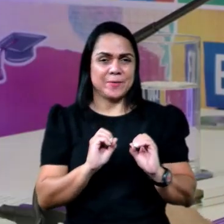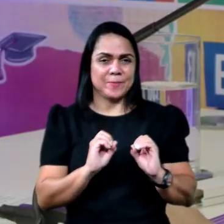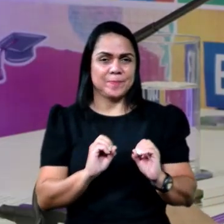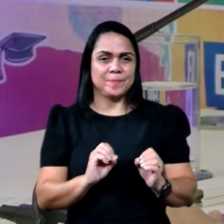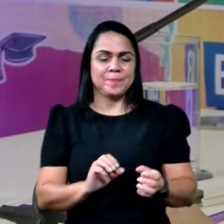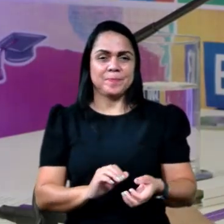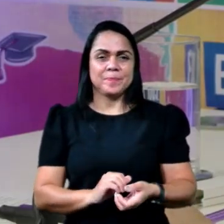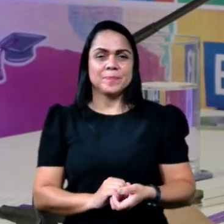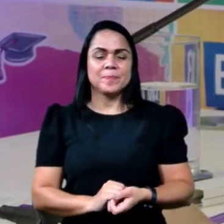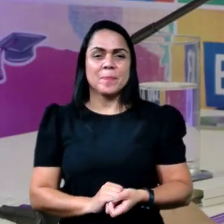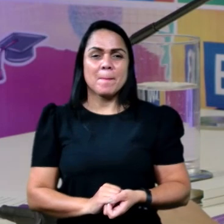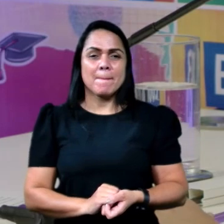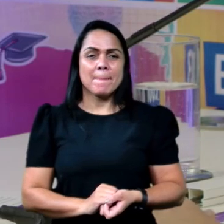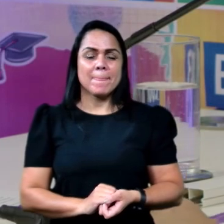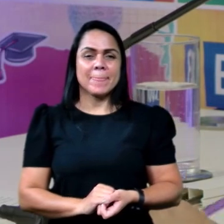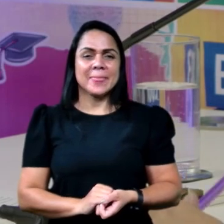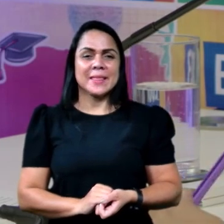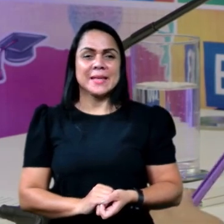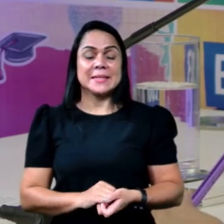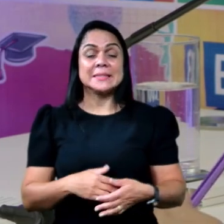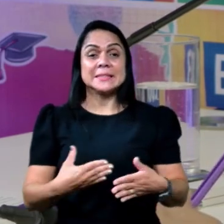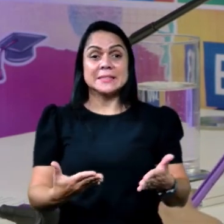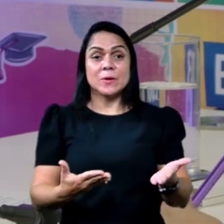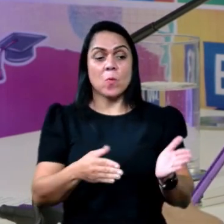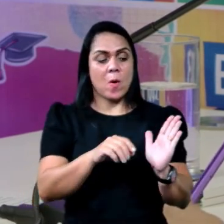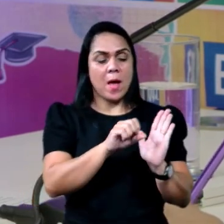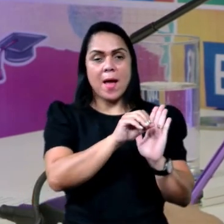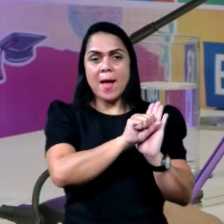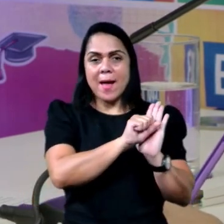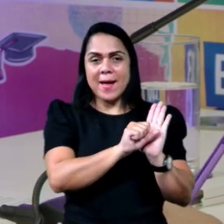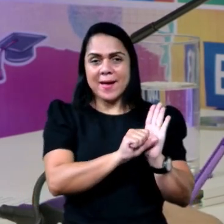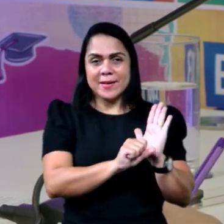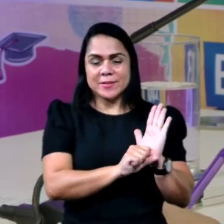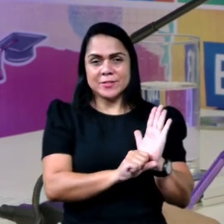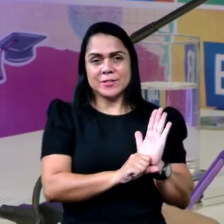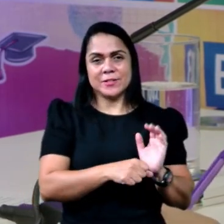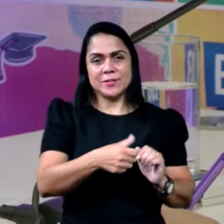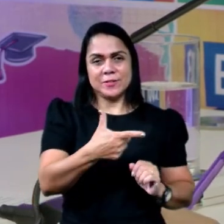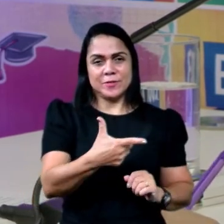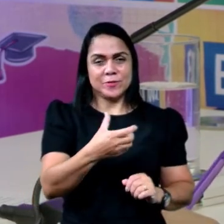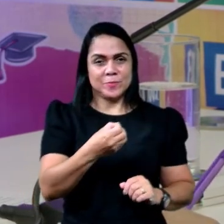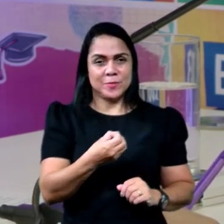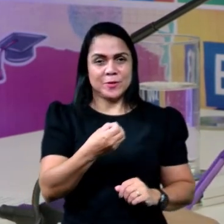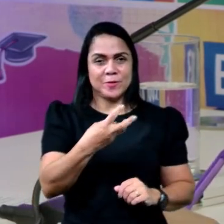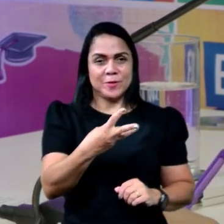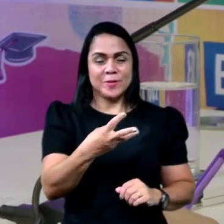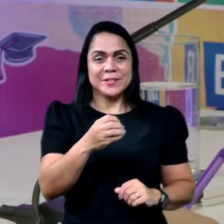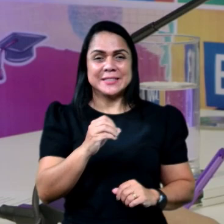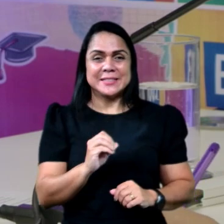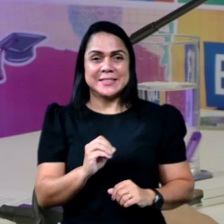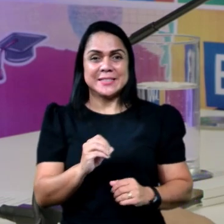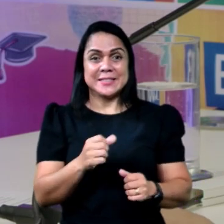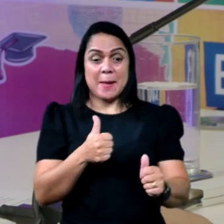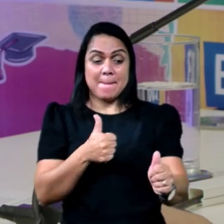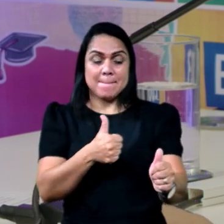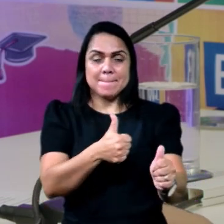do Milênio, né? Isso. Agenda 2030, que estamos perto. Sim. E longe de alcançar um